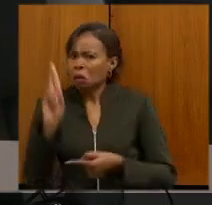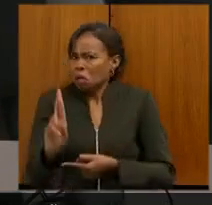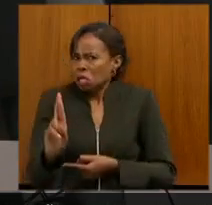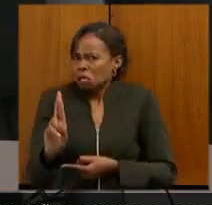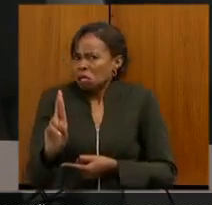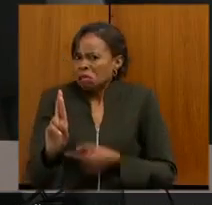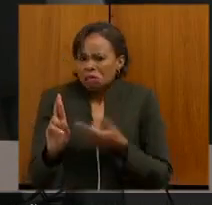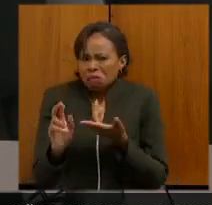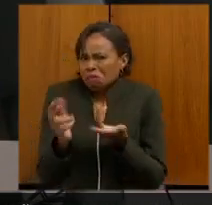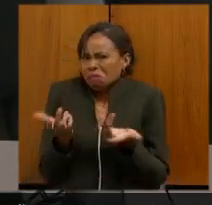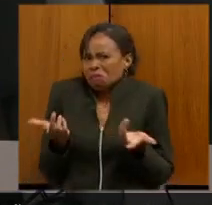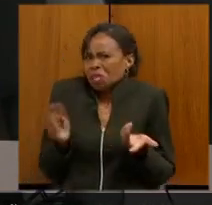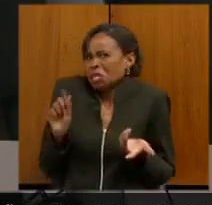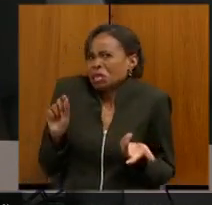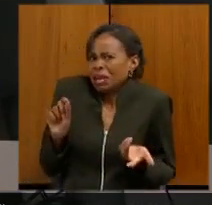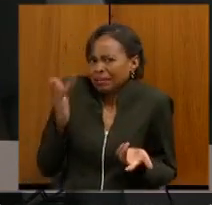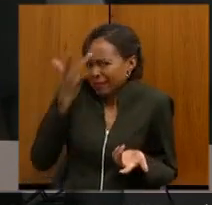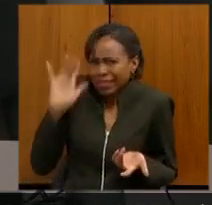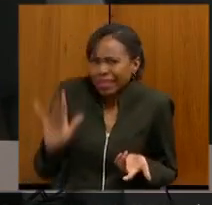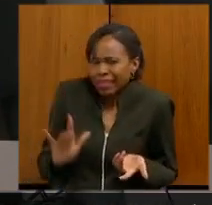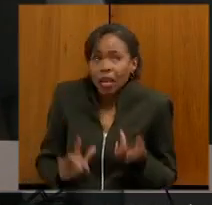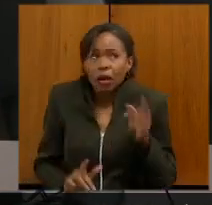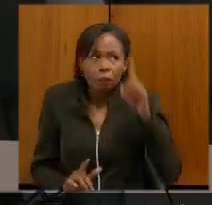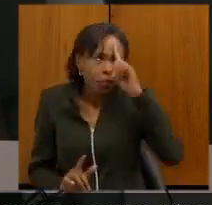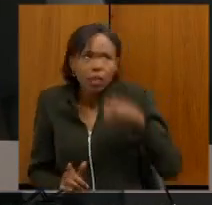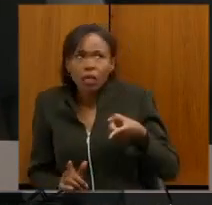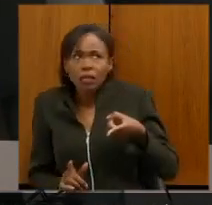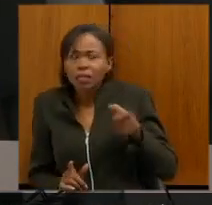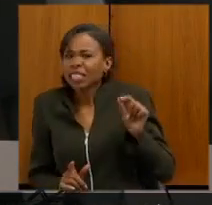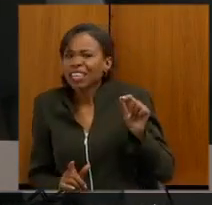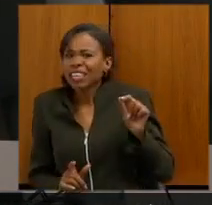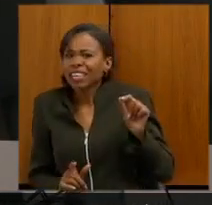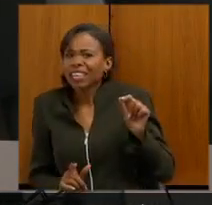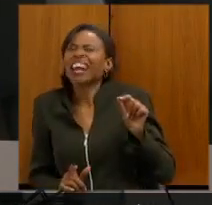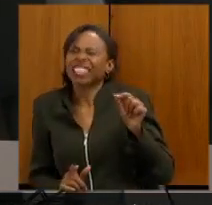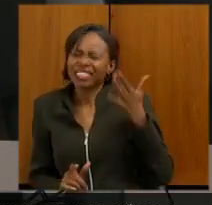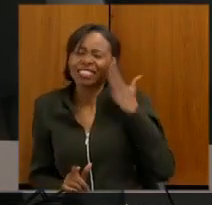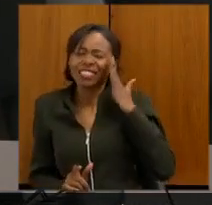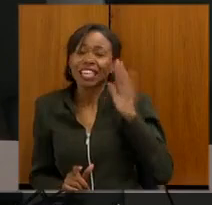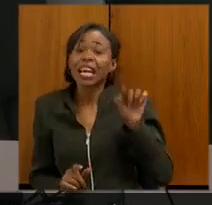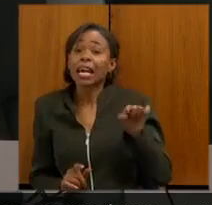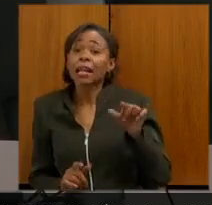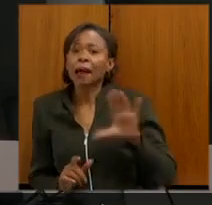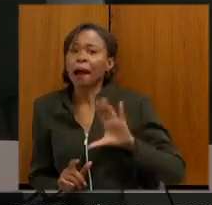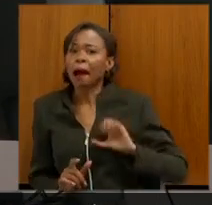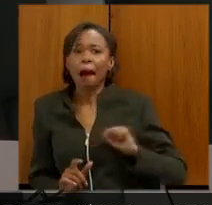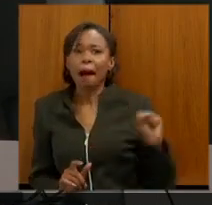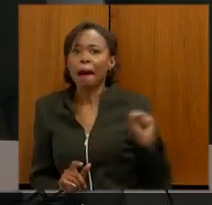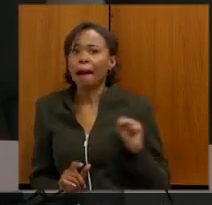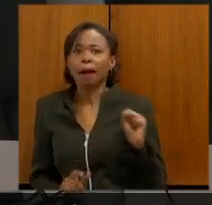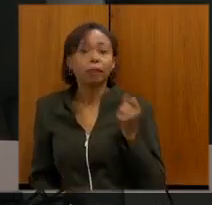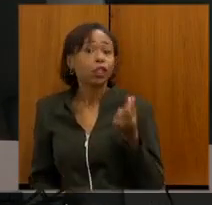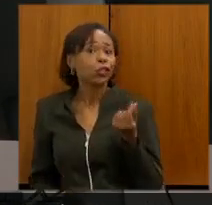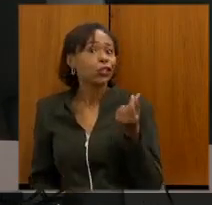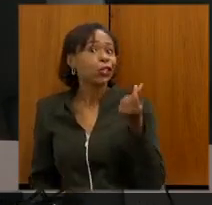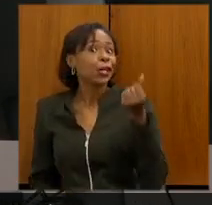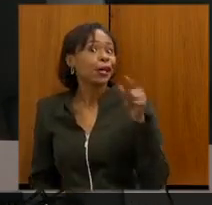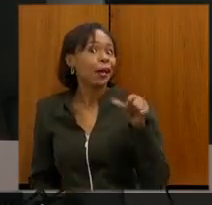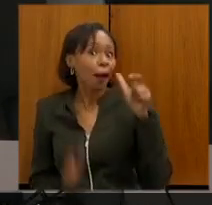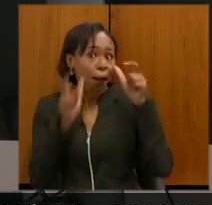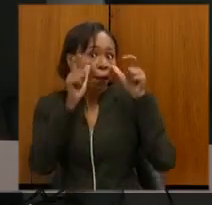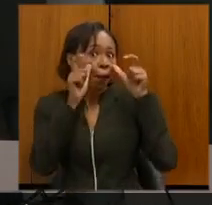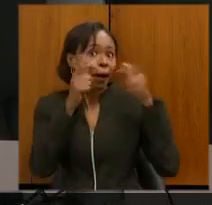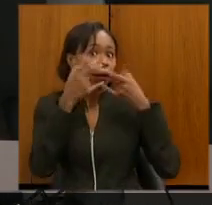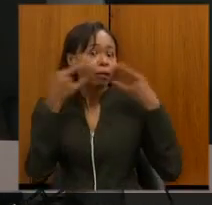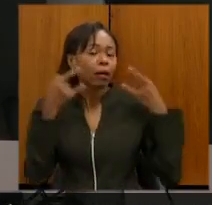de que o mandante Eu também não sei de que na eu sei sim é um homem que gosta muito de dinheiro pessoal chama de